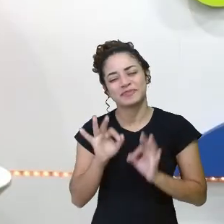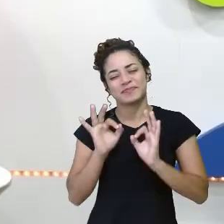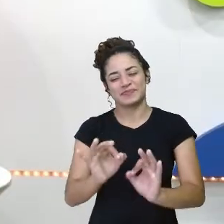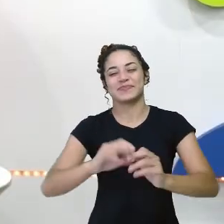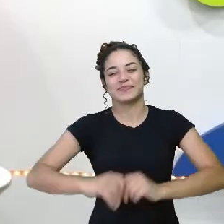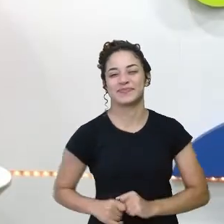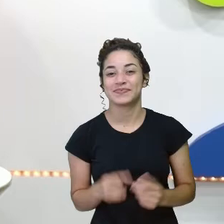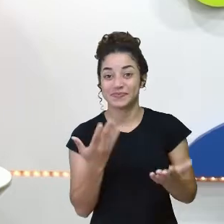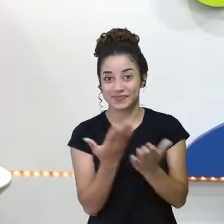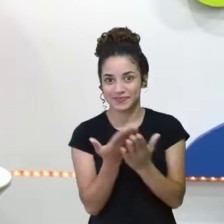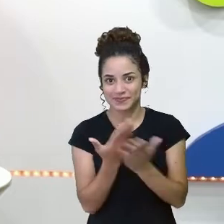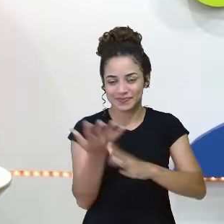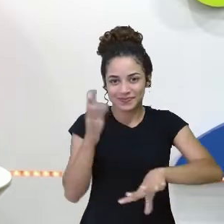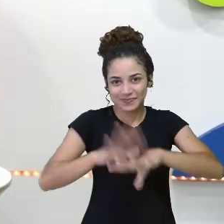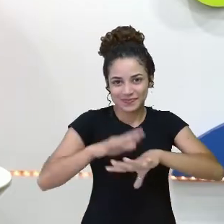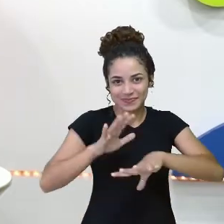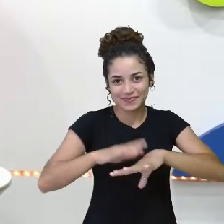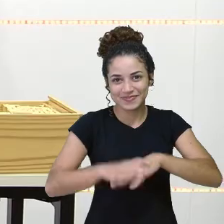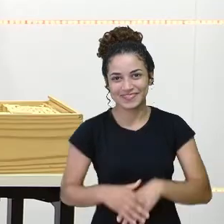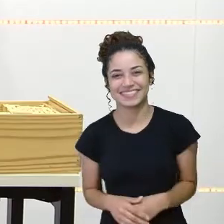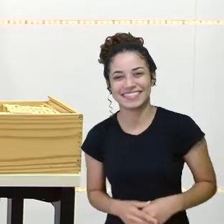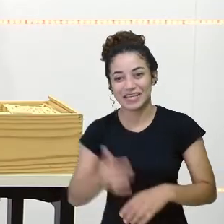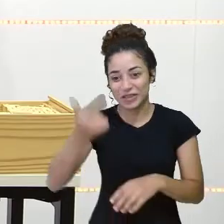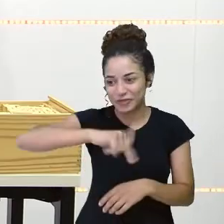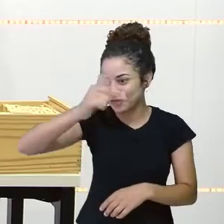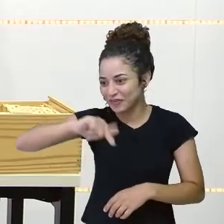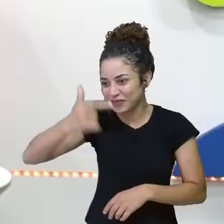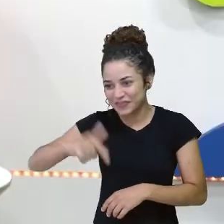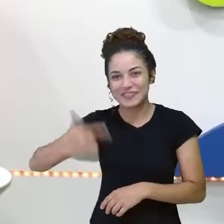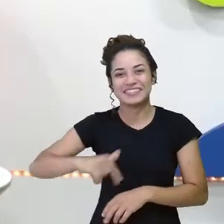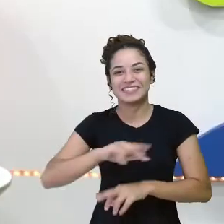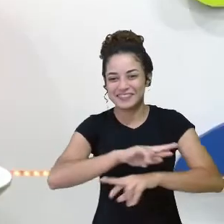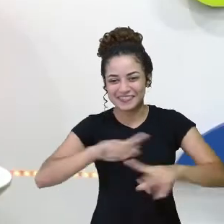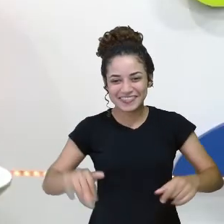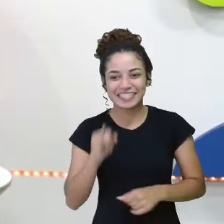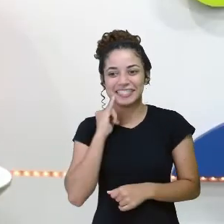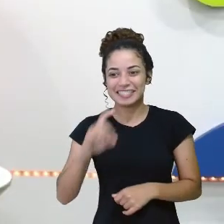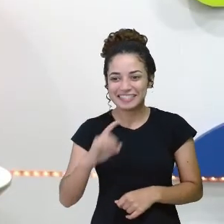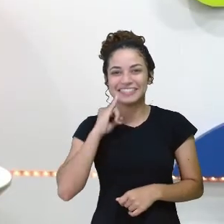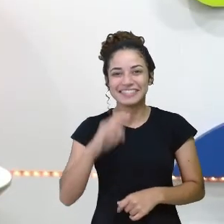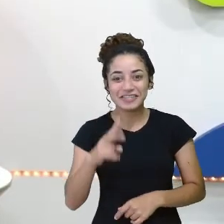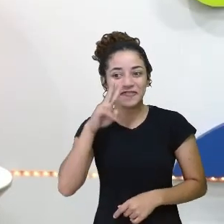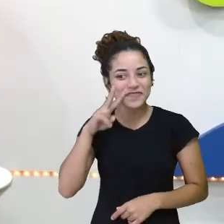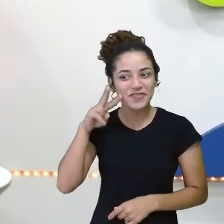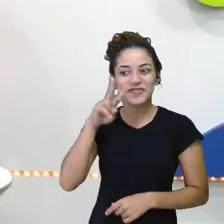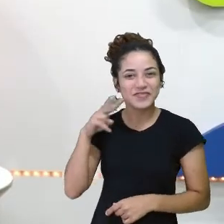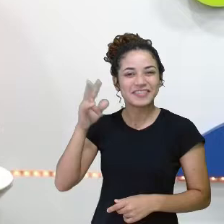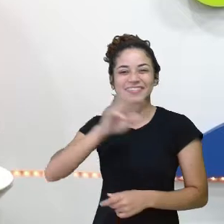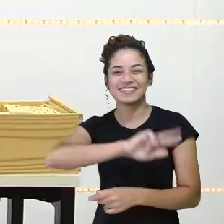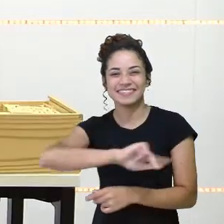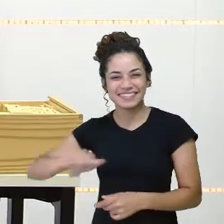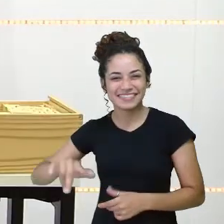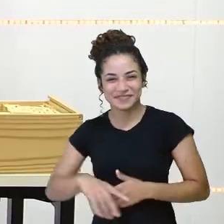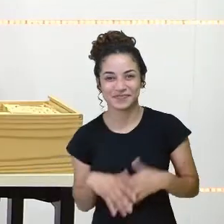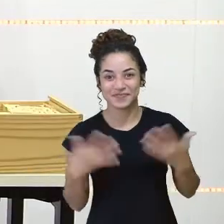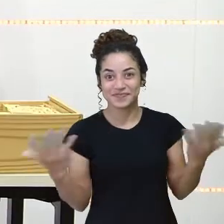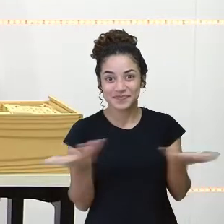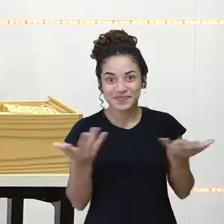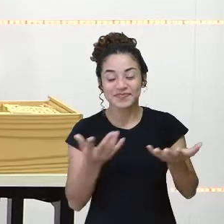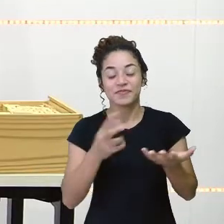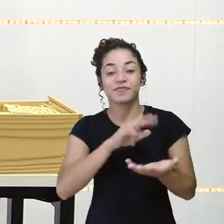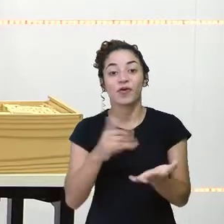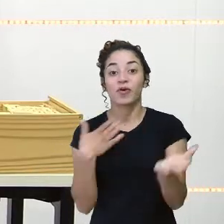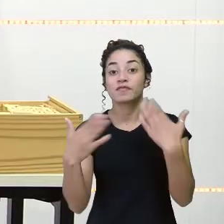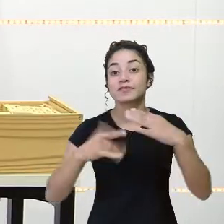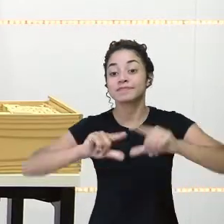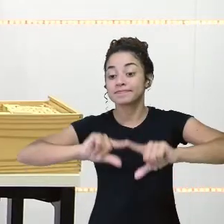aula de matemática. Uma overdose de Verônica e de Ingrid hoje. Que bom. Vamos lá. Vamos lá, vamos conversar sobre um pouquinho